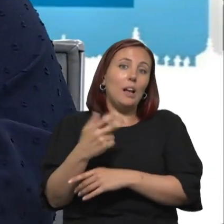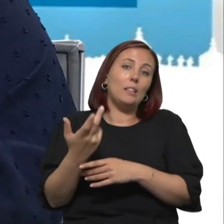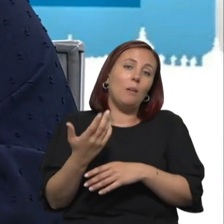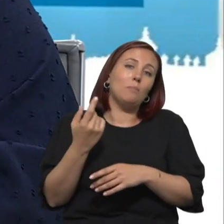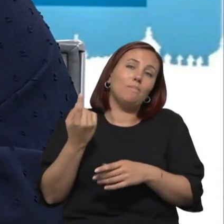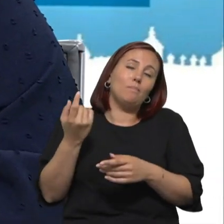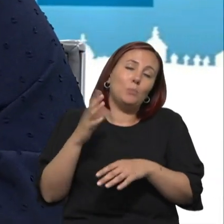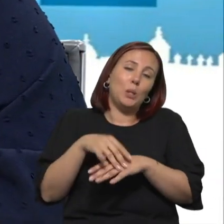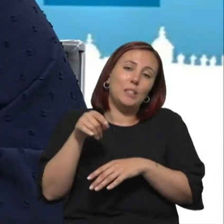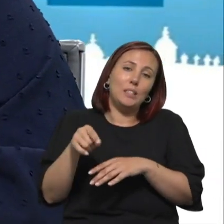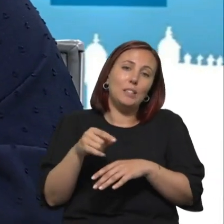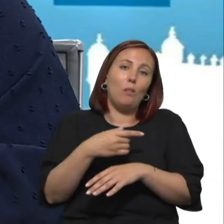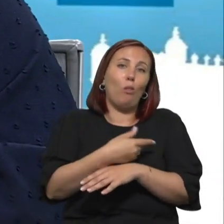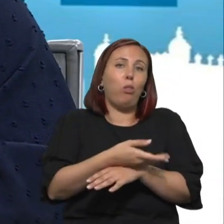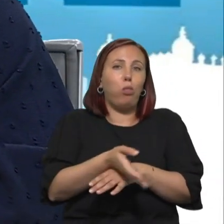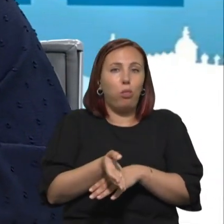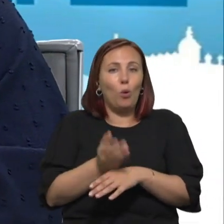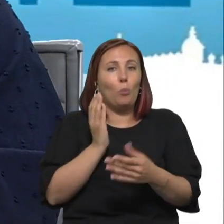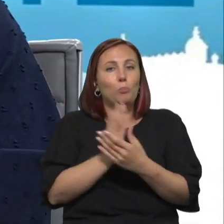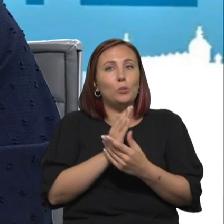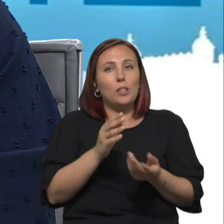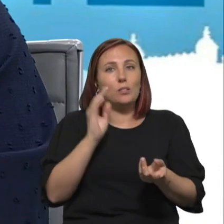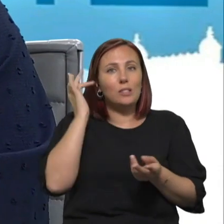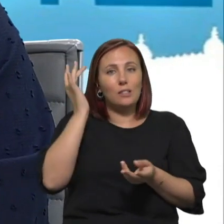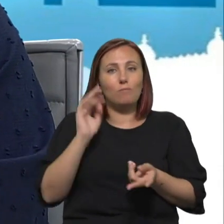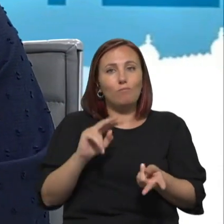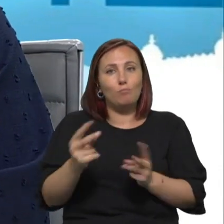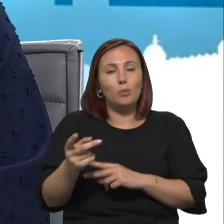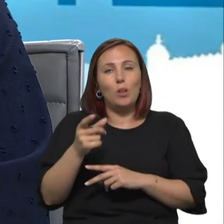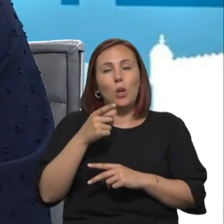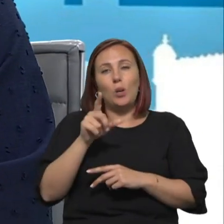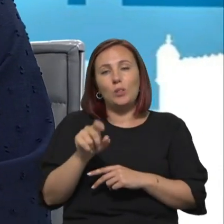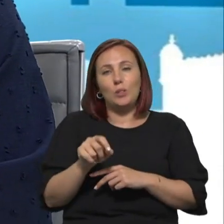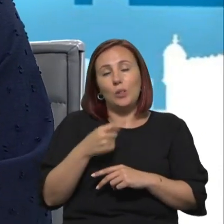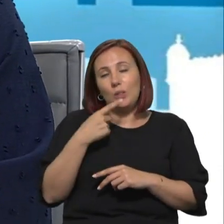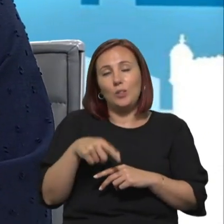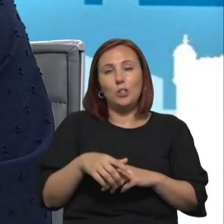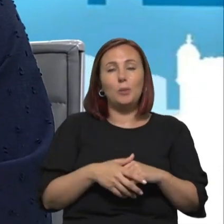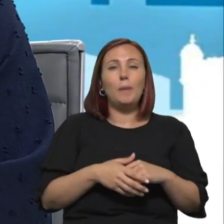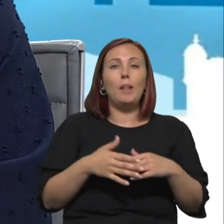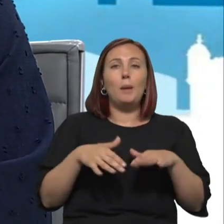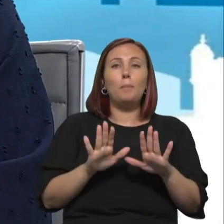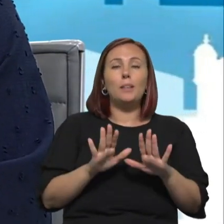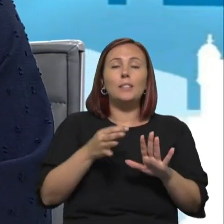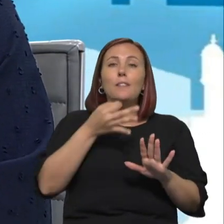o processo que voltou a arrastar-se durante mais algum tempo. Mas, de facto, estamos a